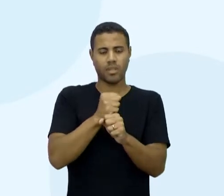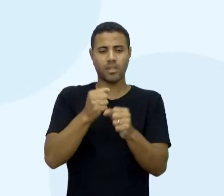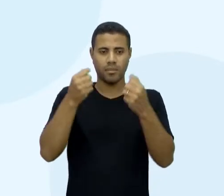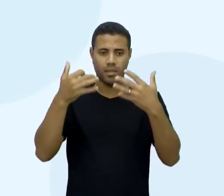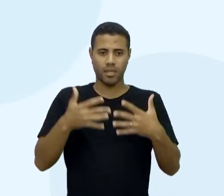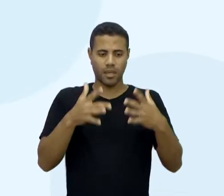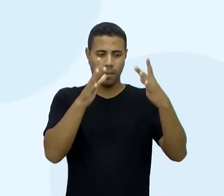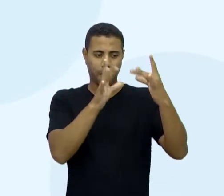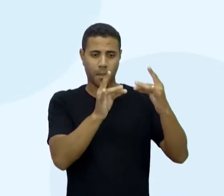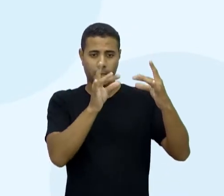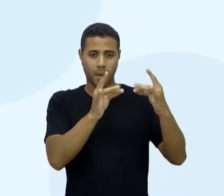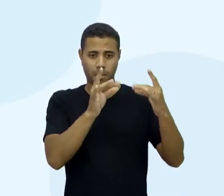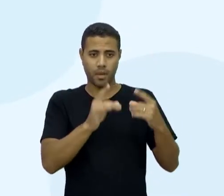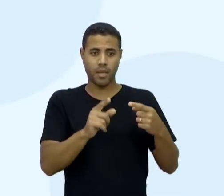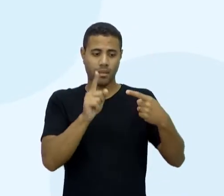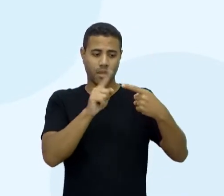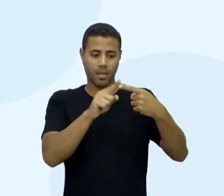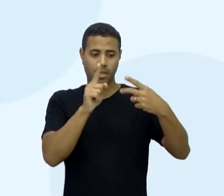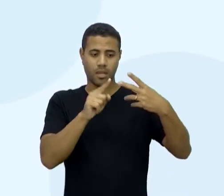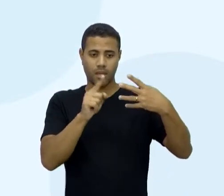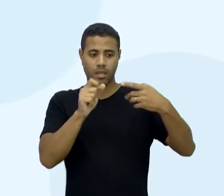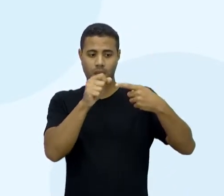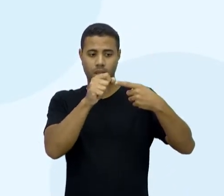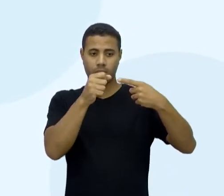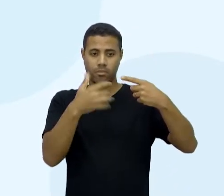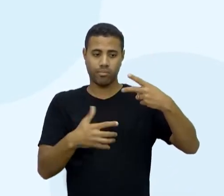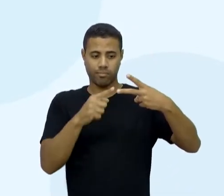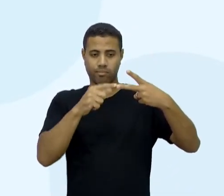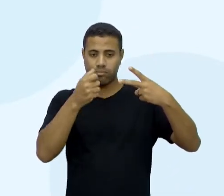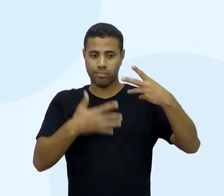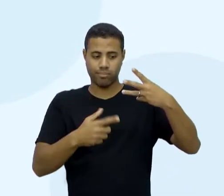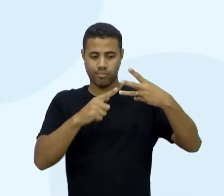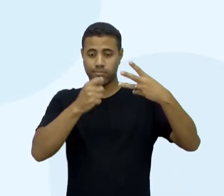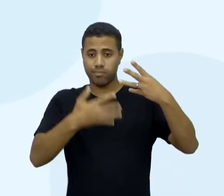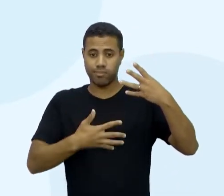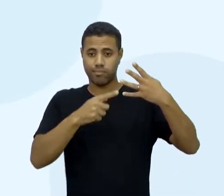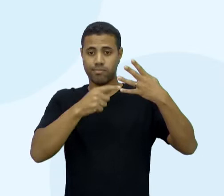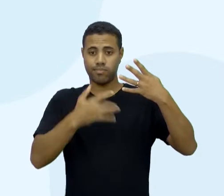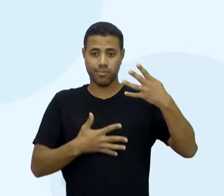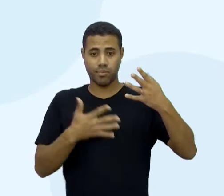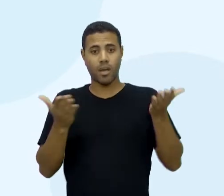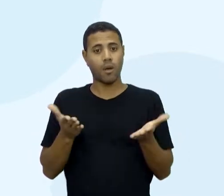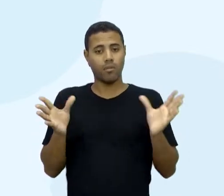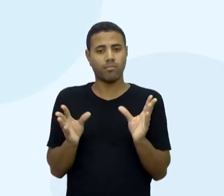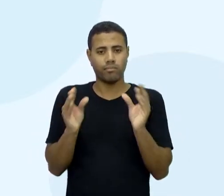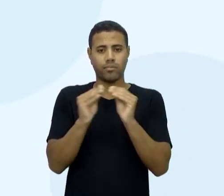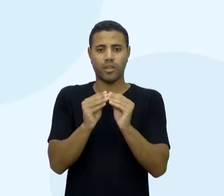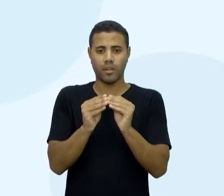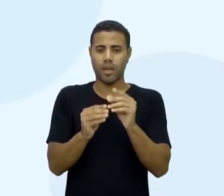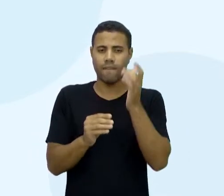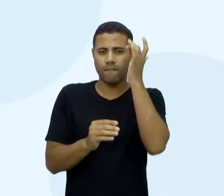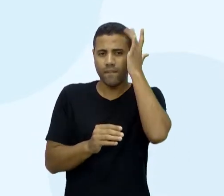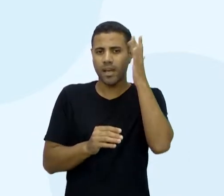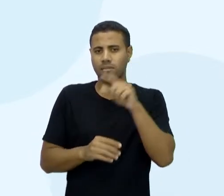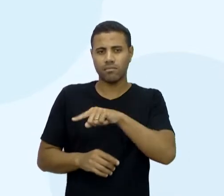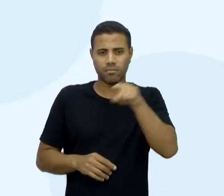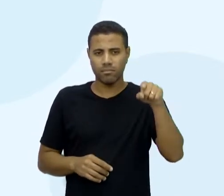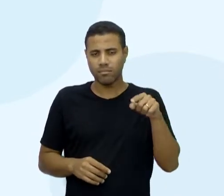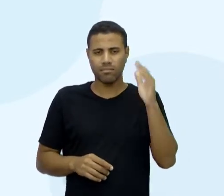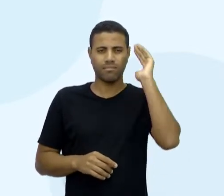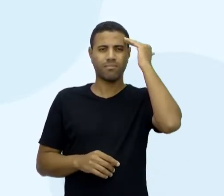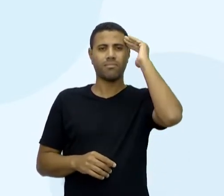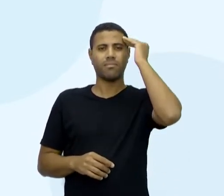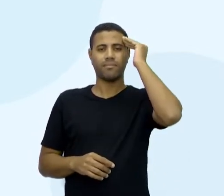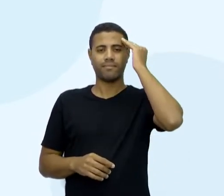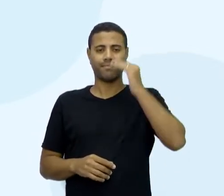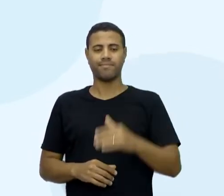vários subtópicos, vai ter vários outros itens. Só que eu deixei bem simplificado, que é para ficar mais fácil da gente entender, tá?